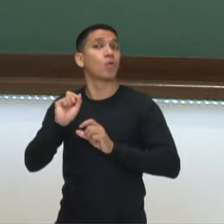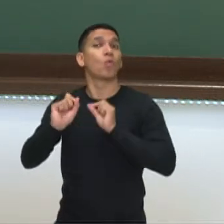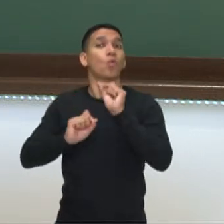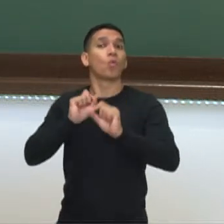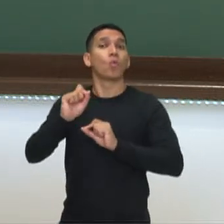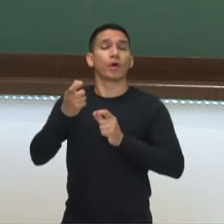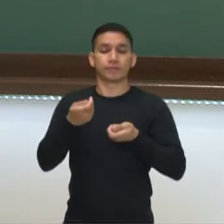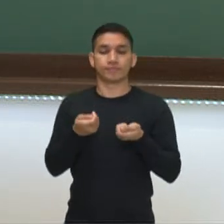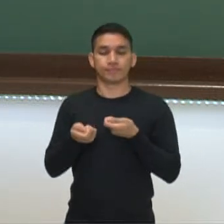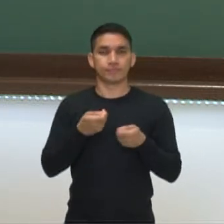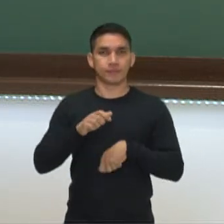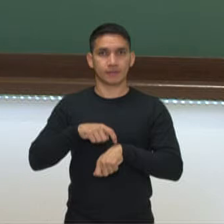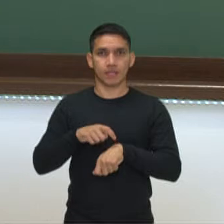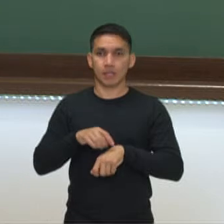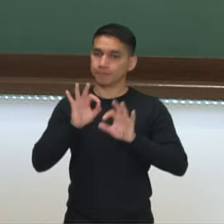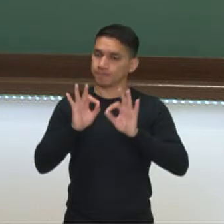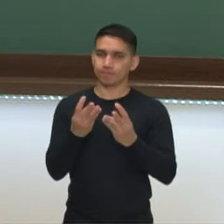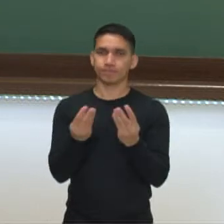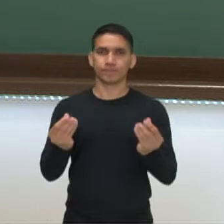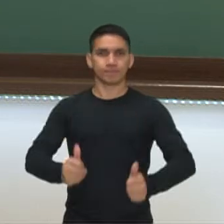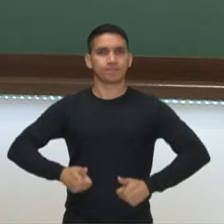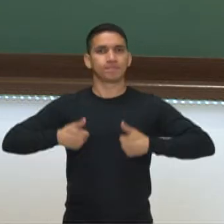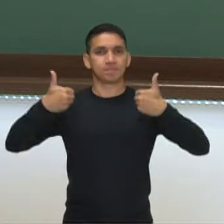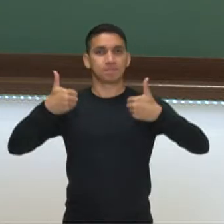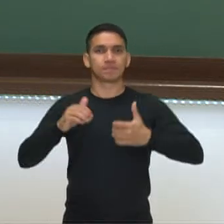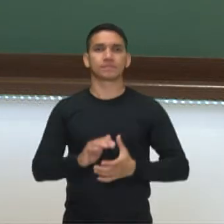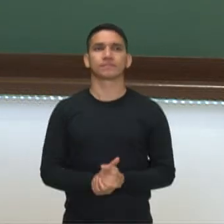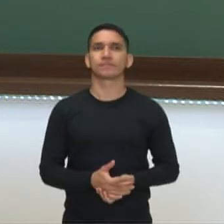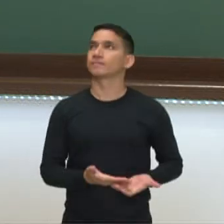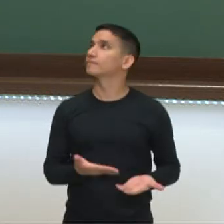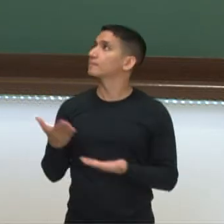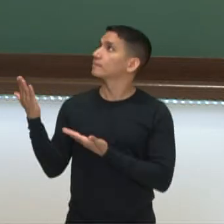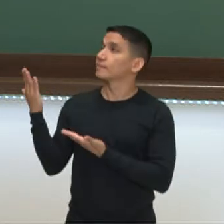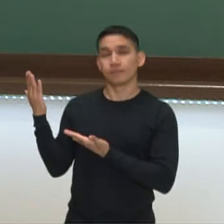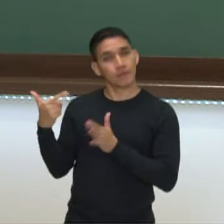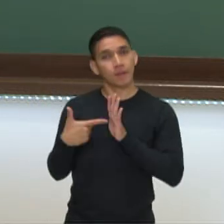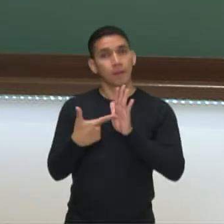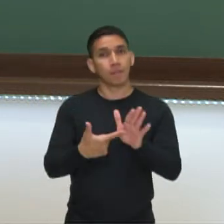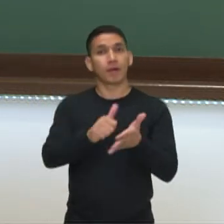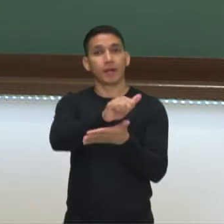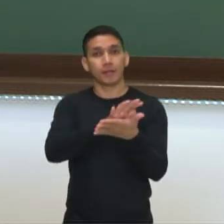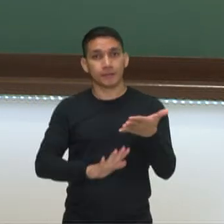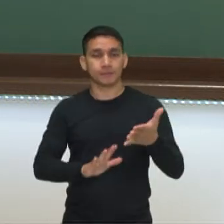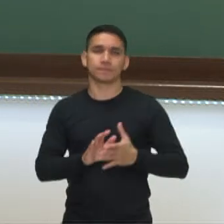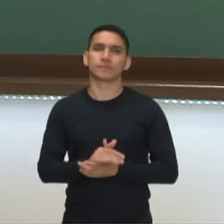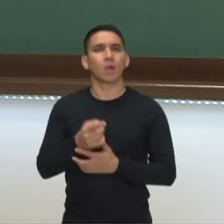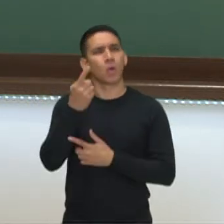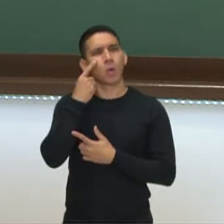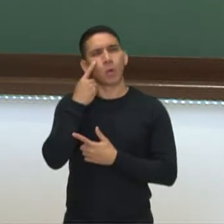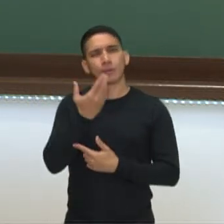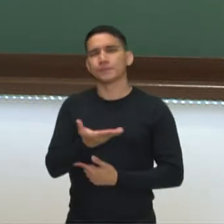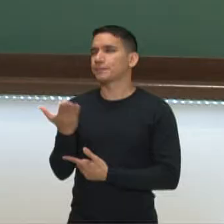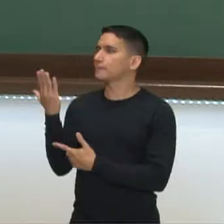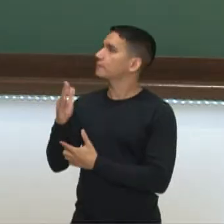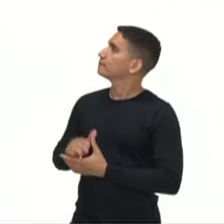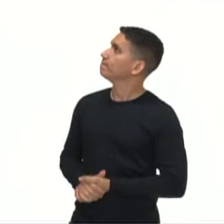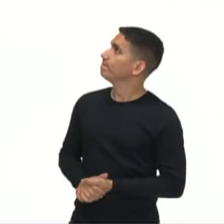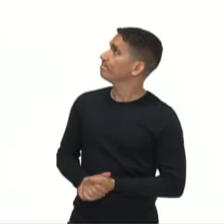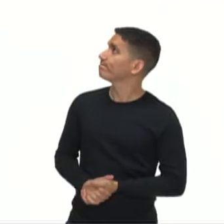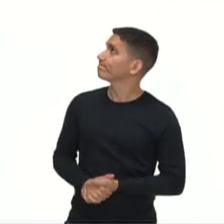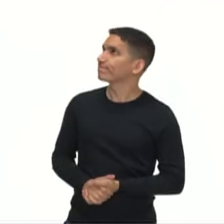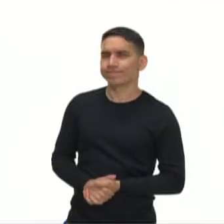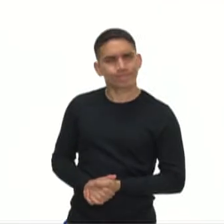uma gestão de tempo eficiente, né? Vamos dar uma olhadinha aqui, eu tenho uma atividade, ó. Vamos ver aqui o enunciado da atividade.